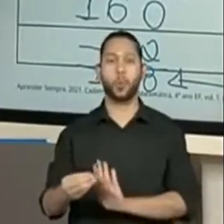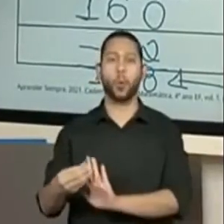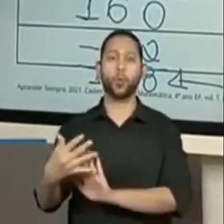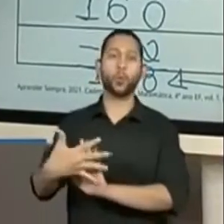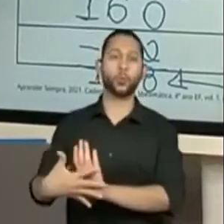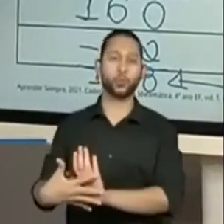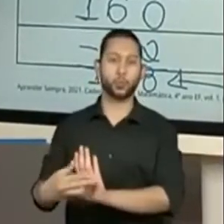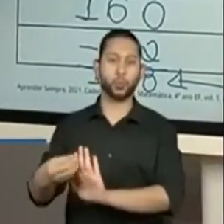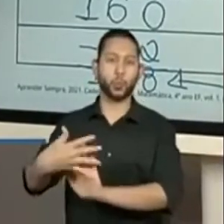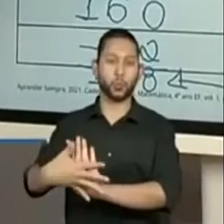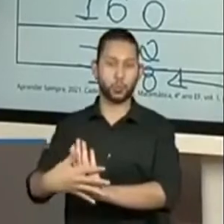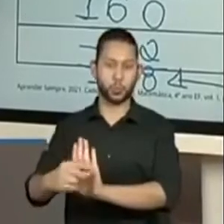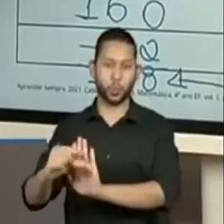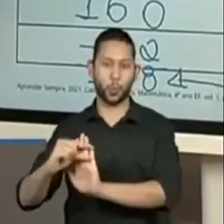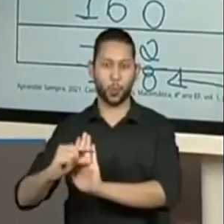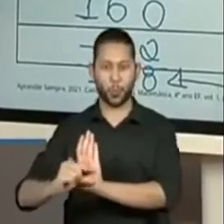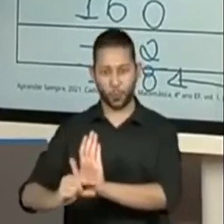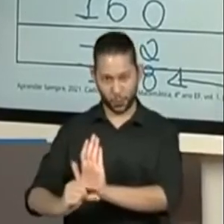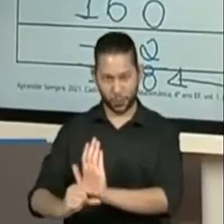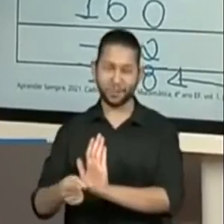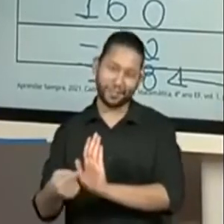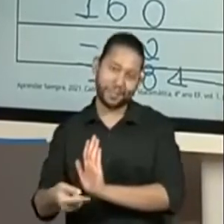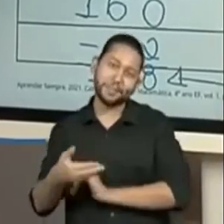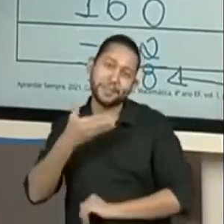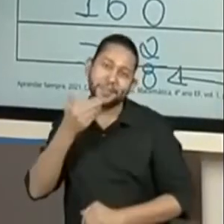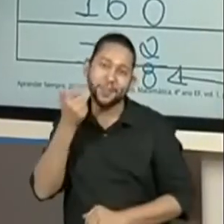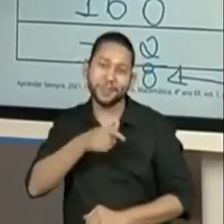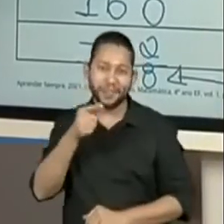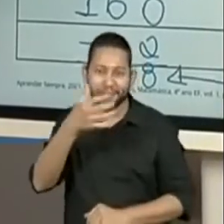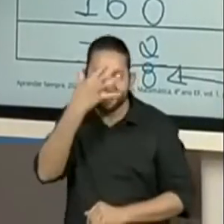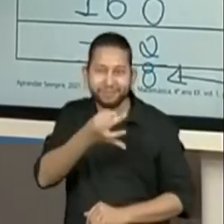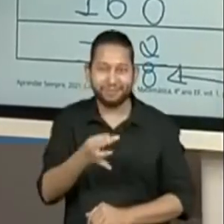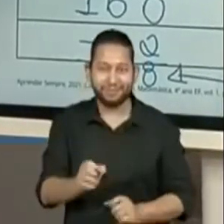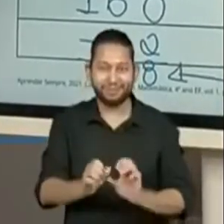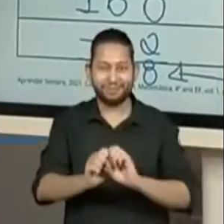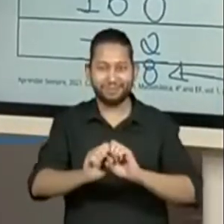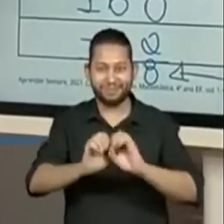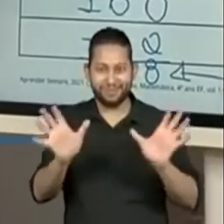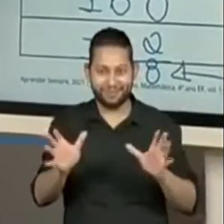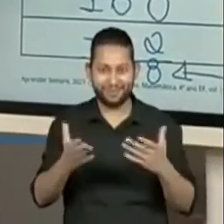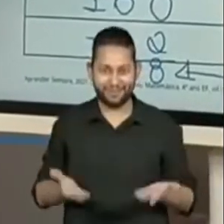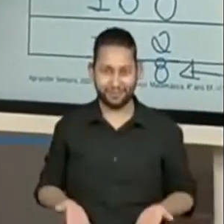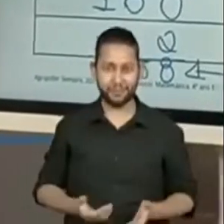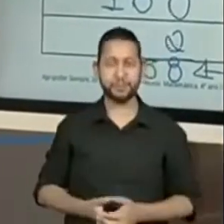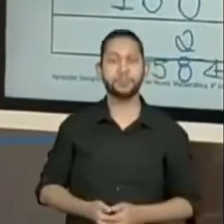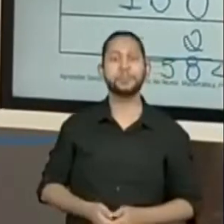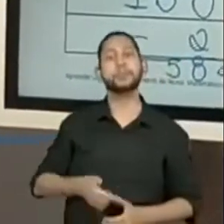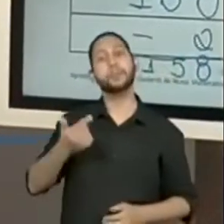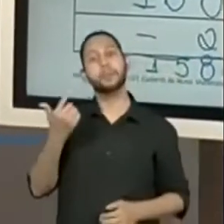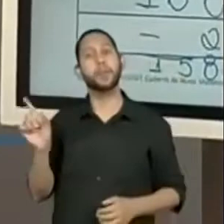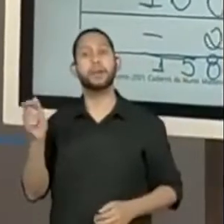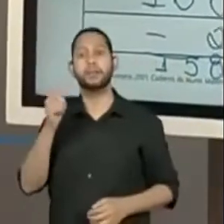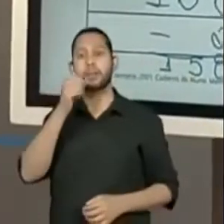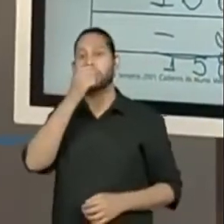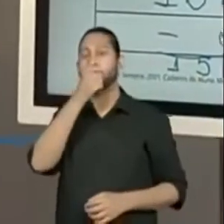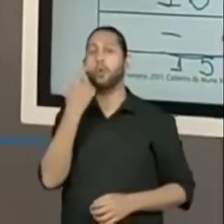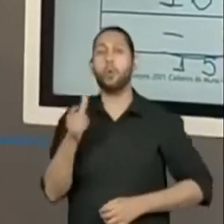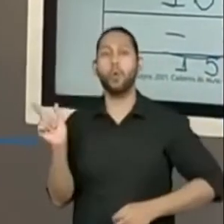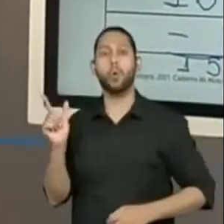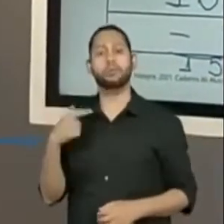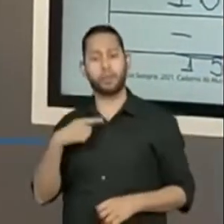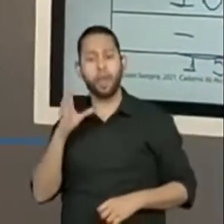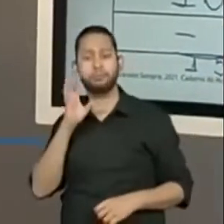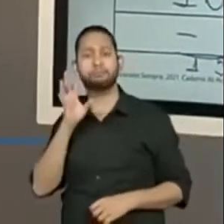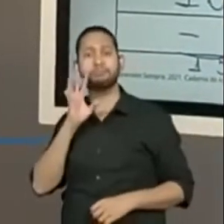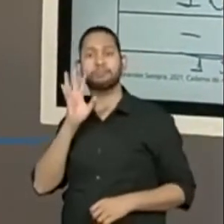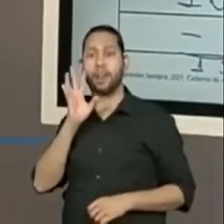só para facilitar o entendimento de vocês certo pessoal mas vamos para o nosso Próximo exercício que ele é bem importante